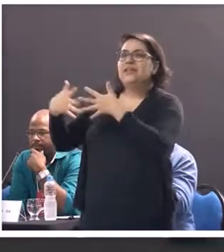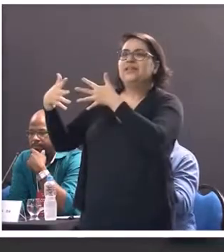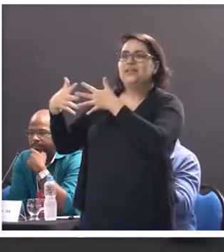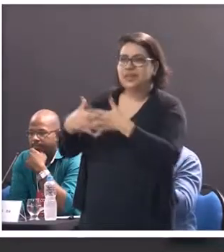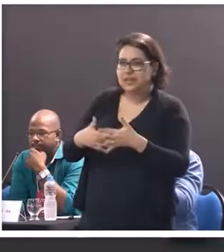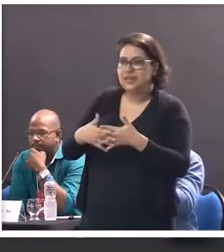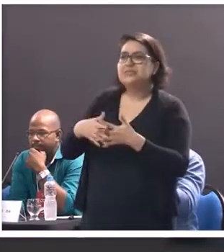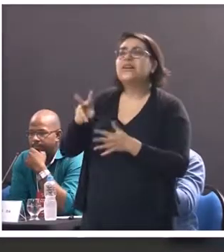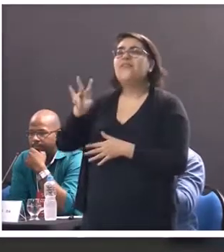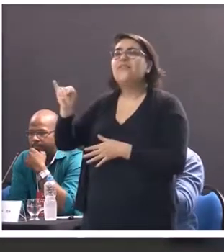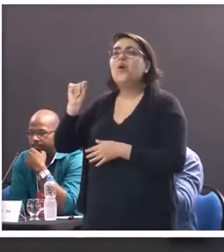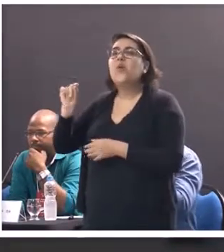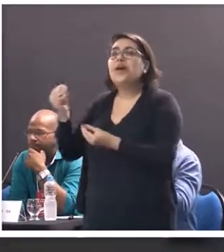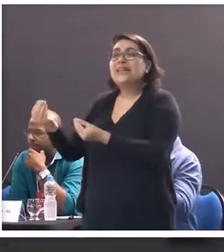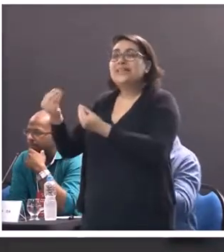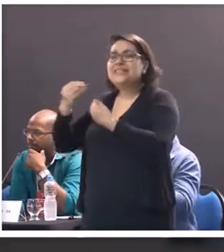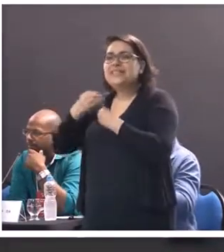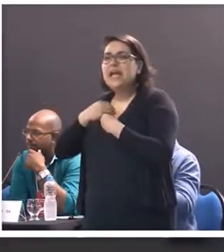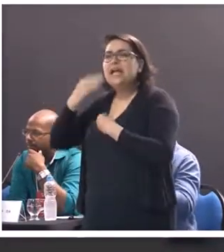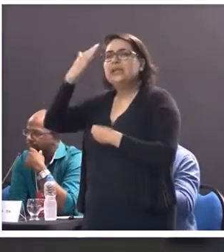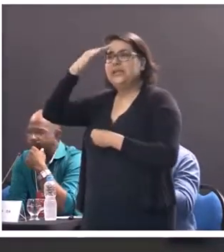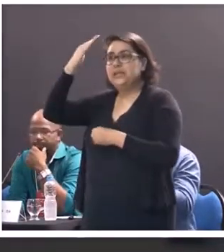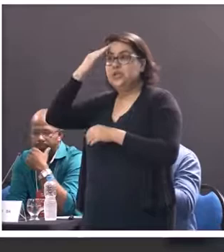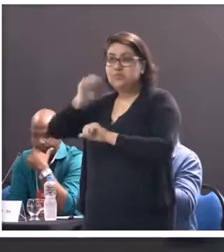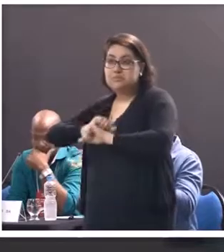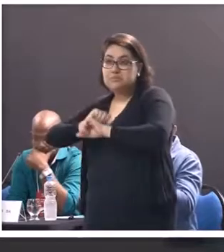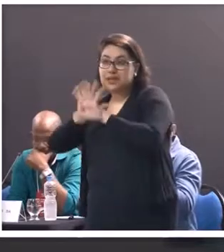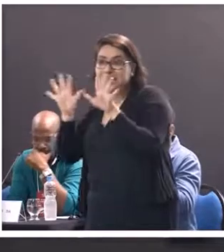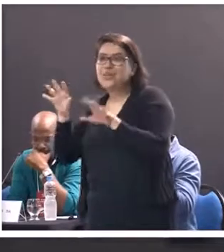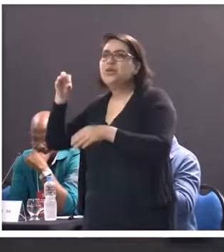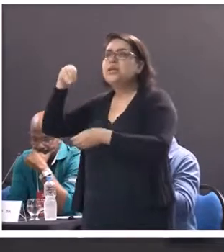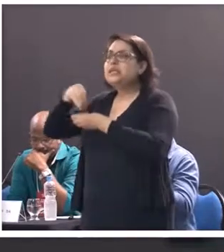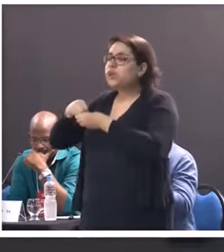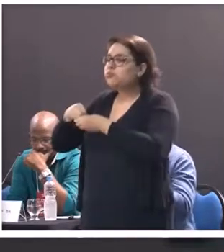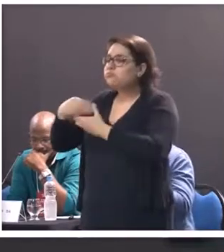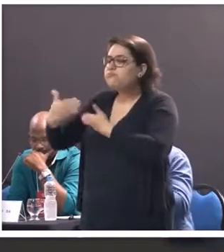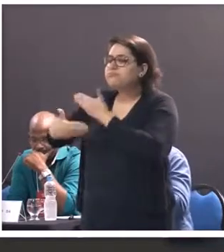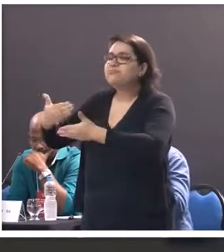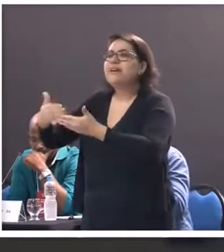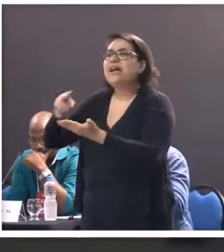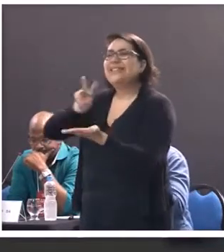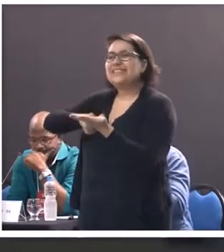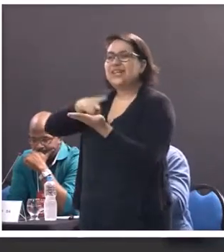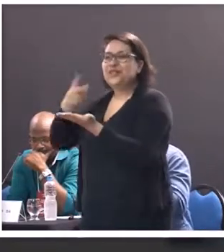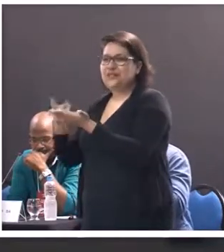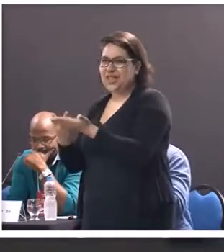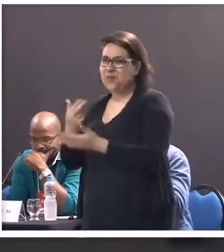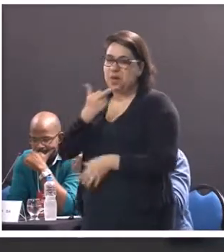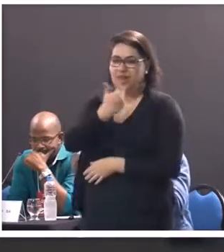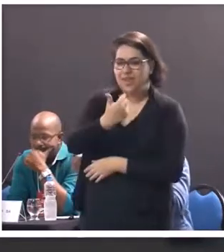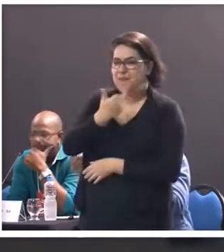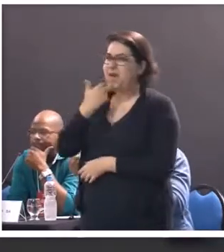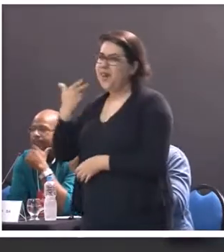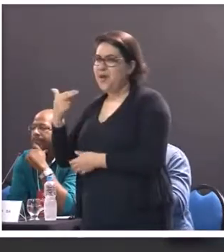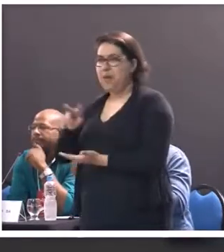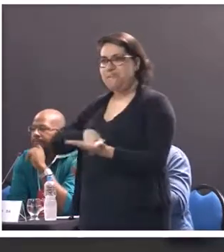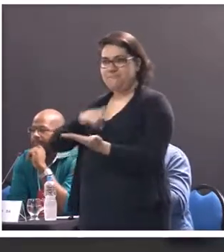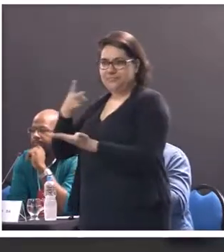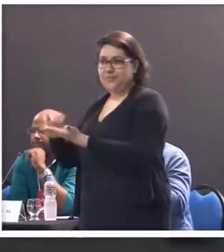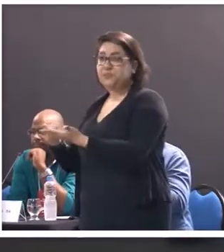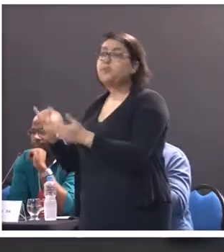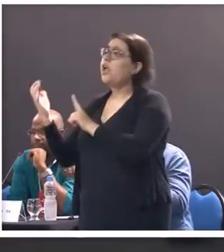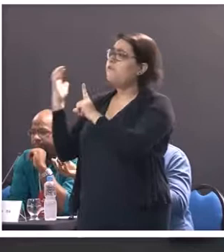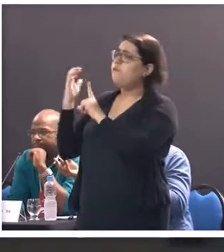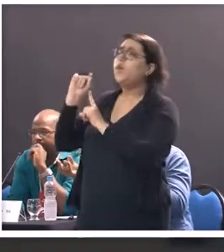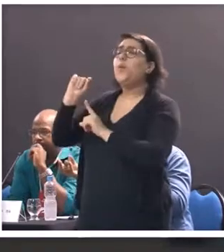que vão trazer esse entendimento na produção de uma tradução entre duas línguas. Uma coisa que vai influenciar muito